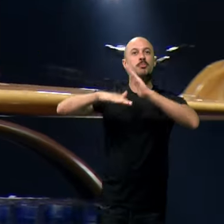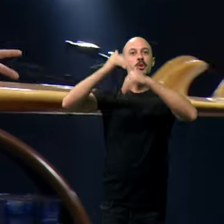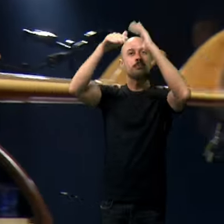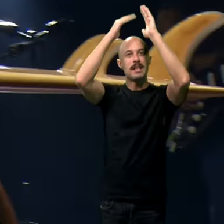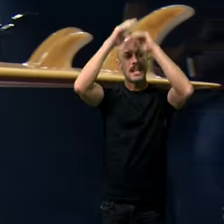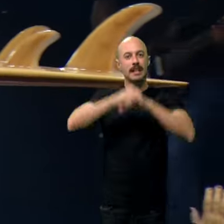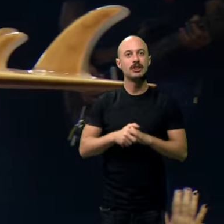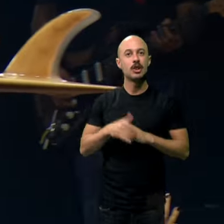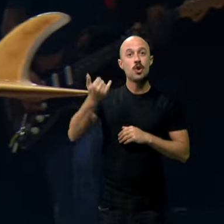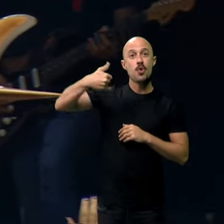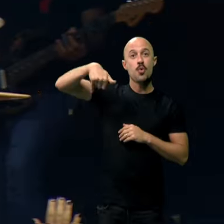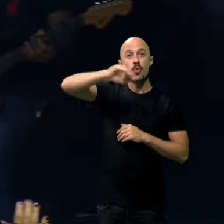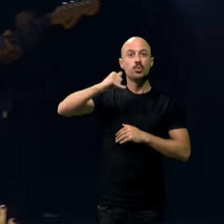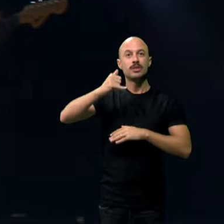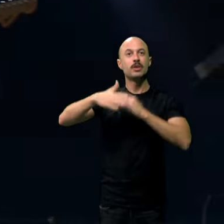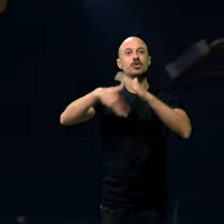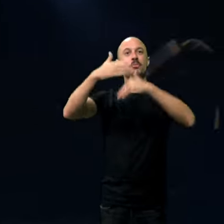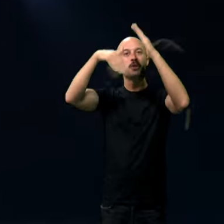é uma unção.